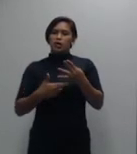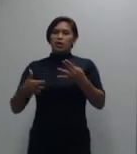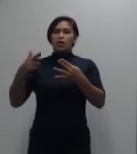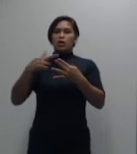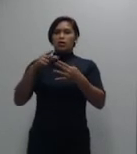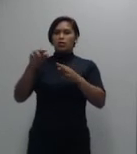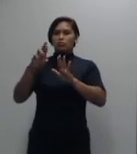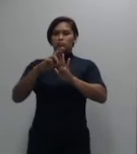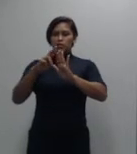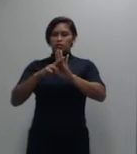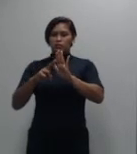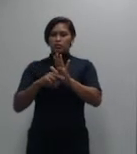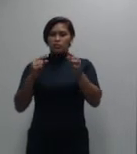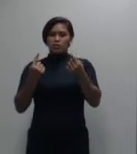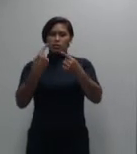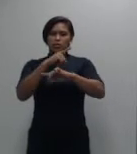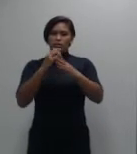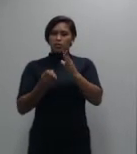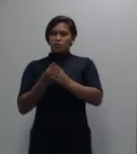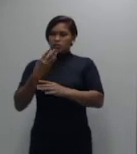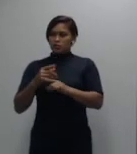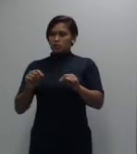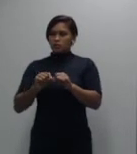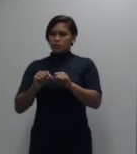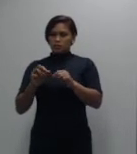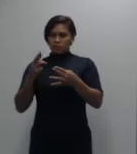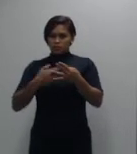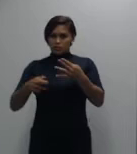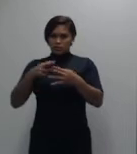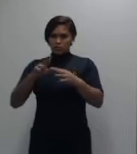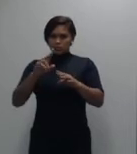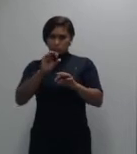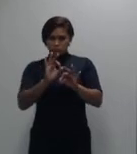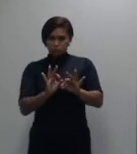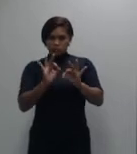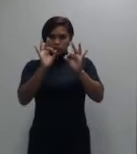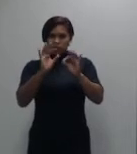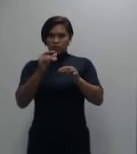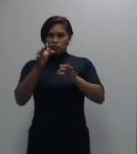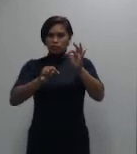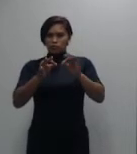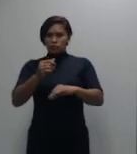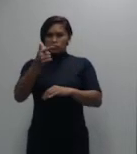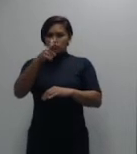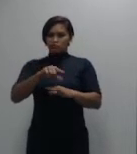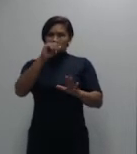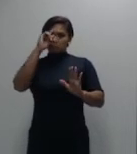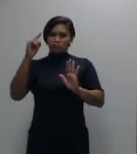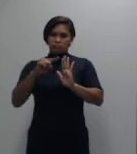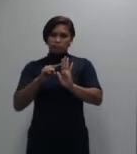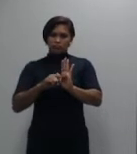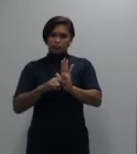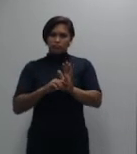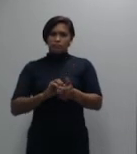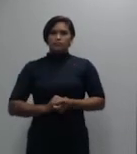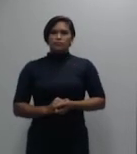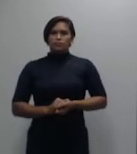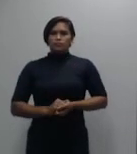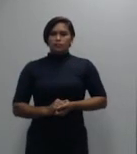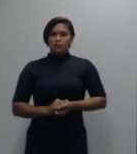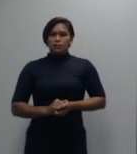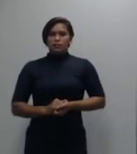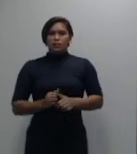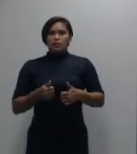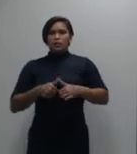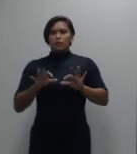regularmente interposto na origem que são esses embargos de declaração cujo regulamento que determinou e ir para